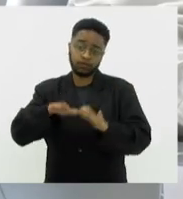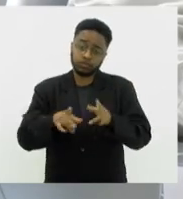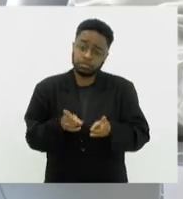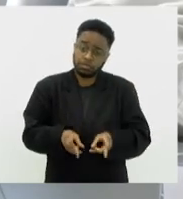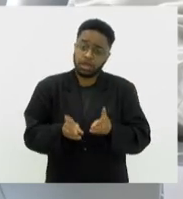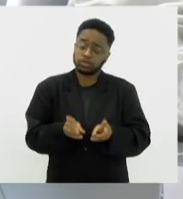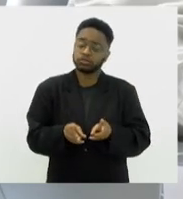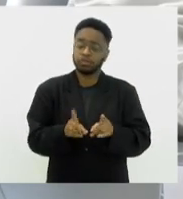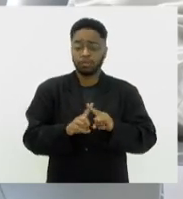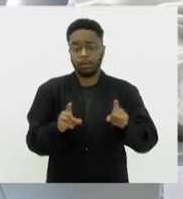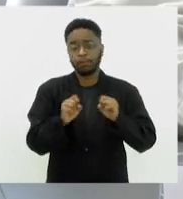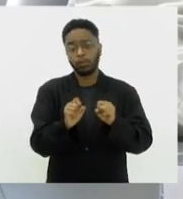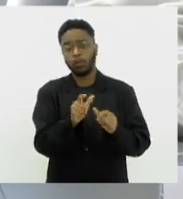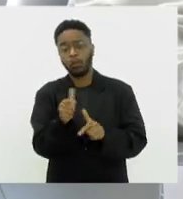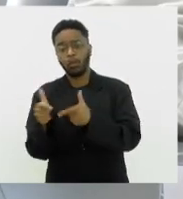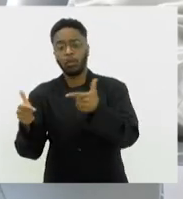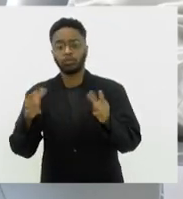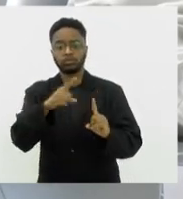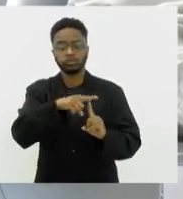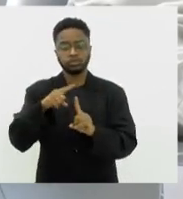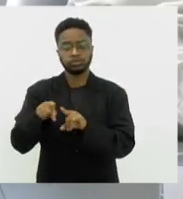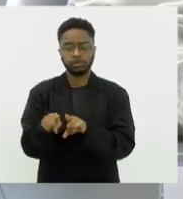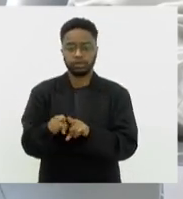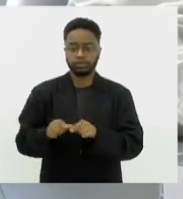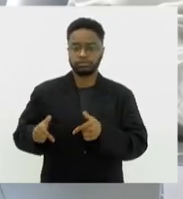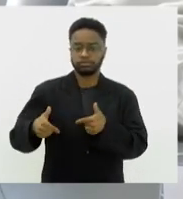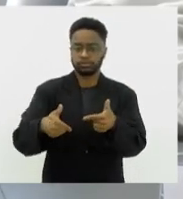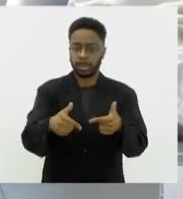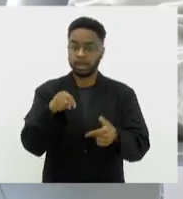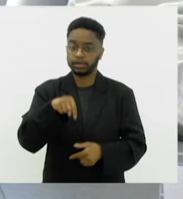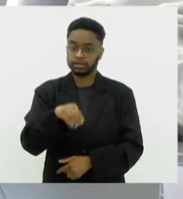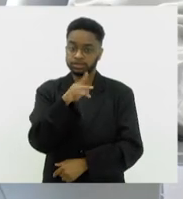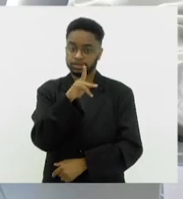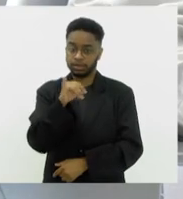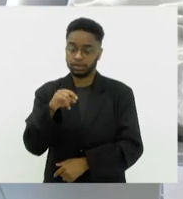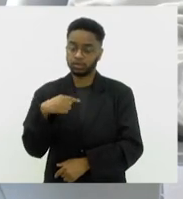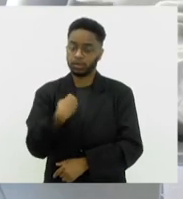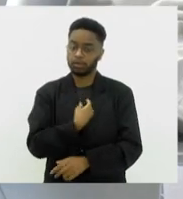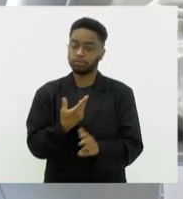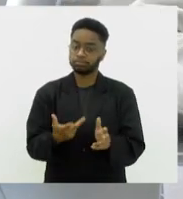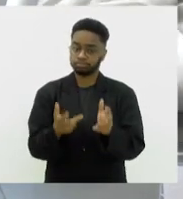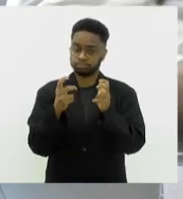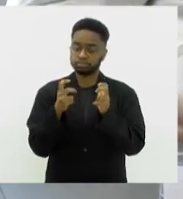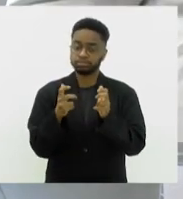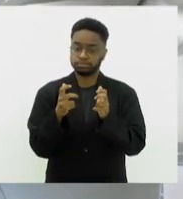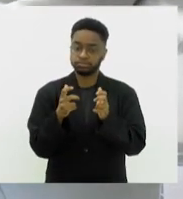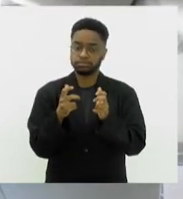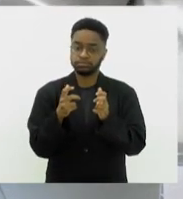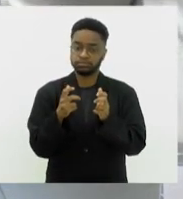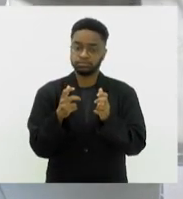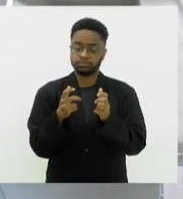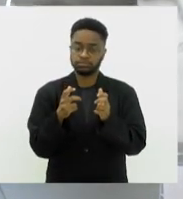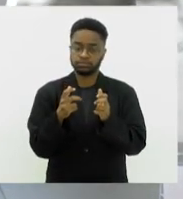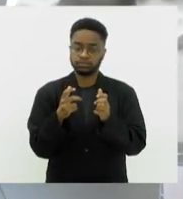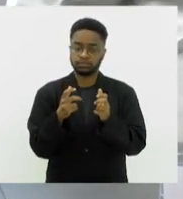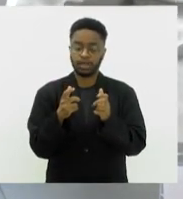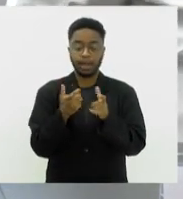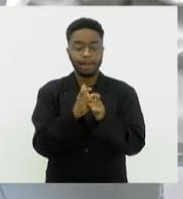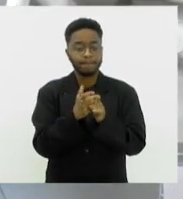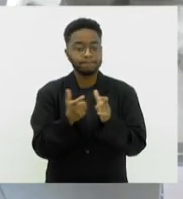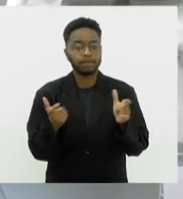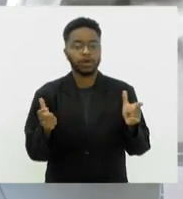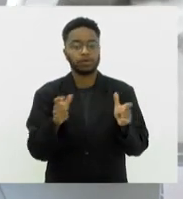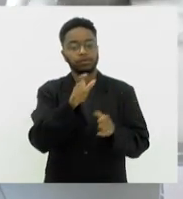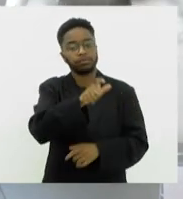crimes mas outros nesta CPI pode-se averiguar que eh A grande maioria de